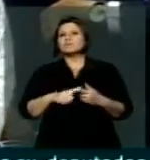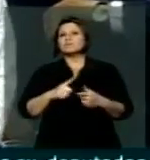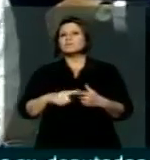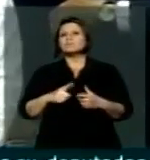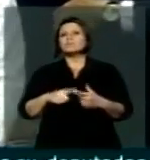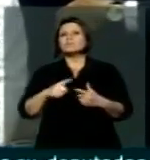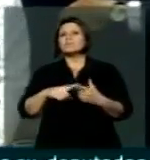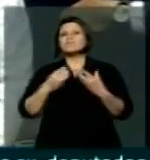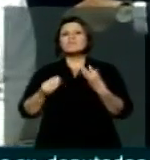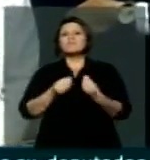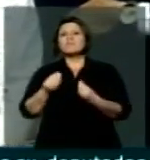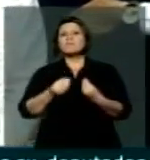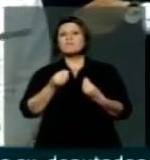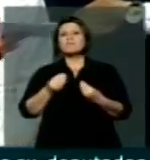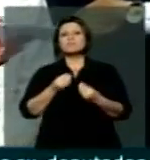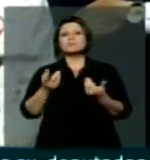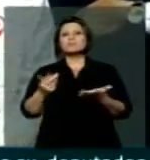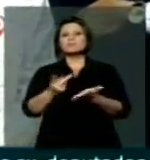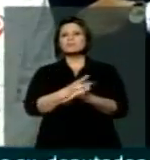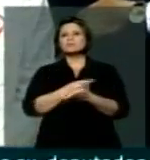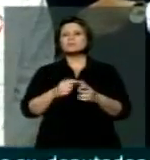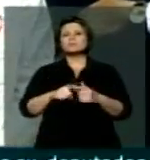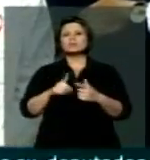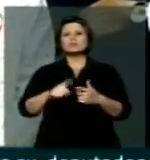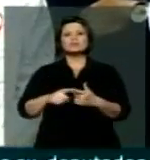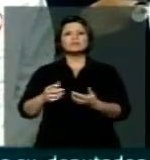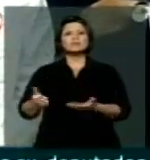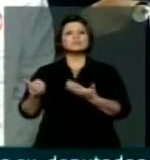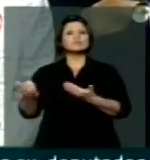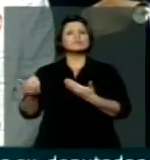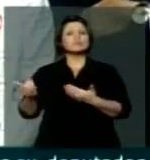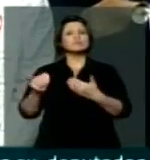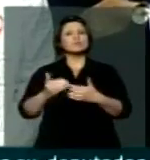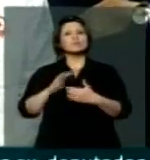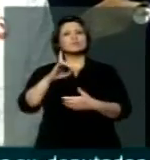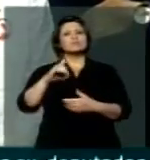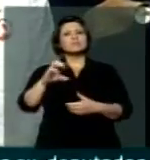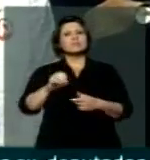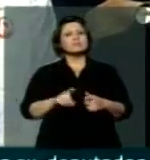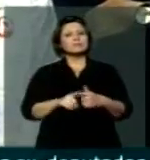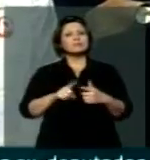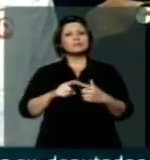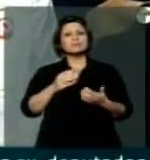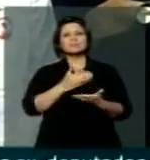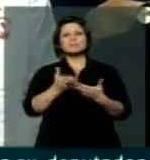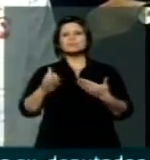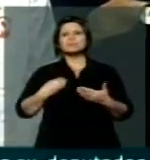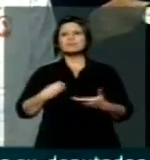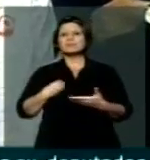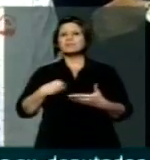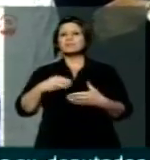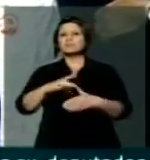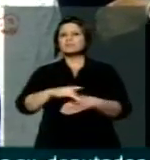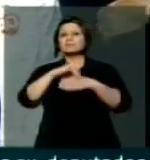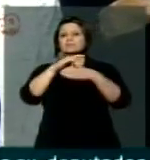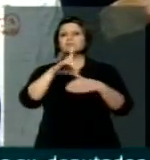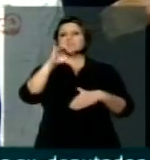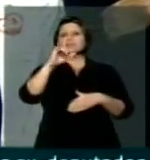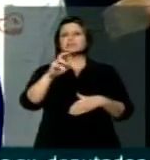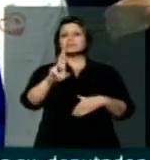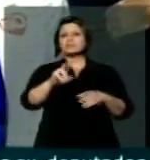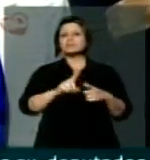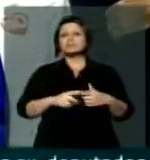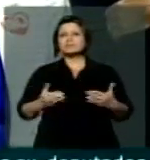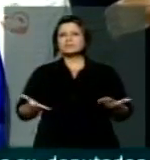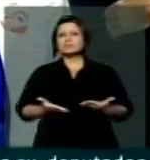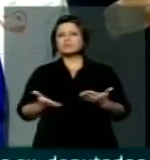antecipada, precipitada, no juízo de qualquer um de nós, dessa grande liderança política brasileira,